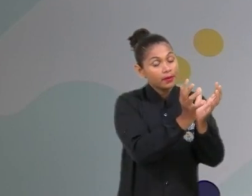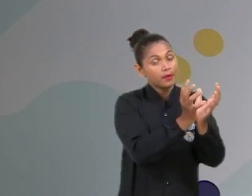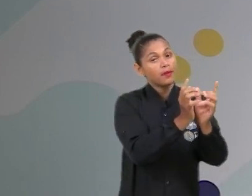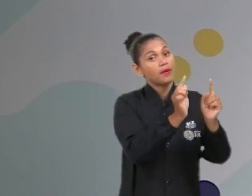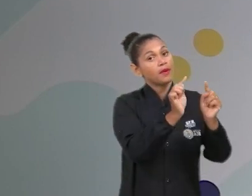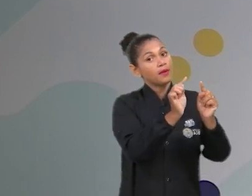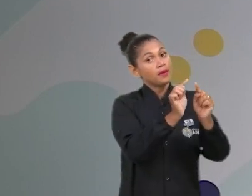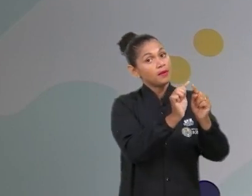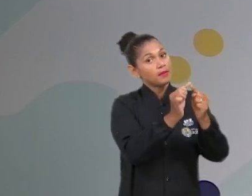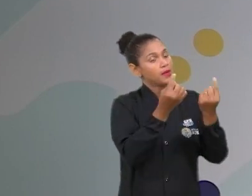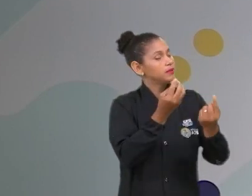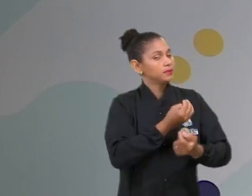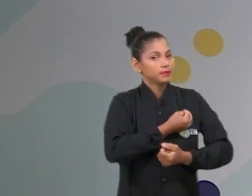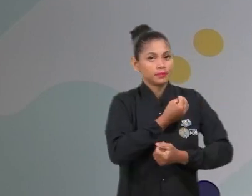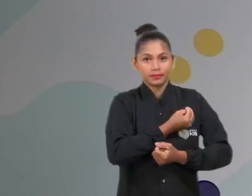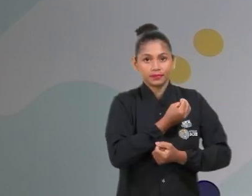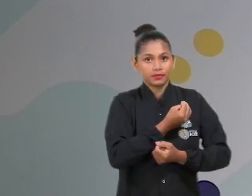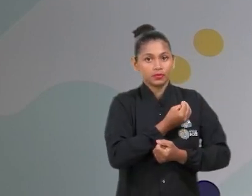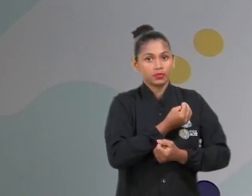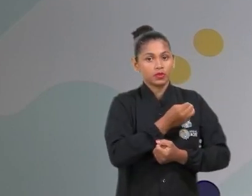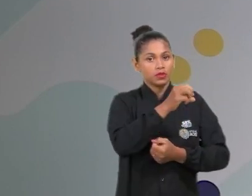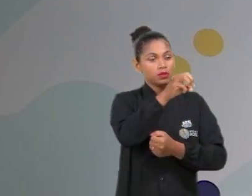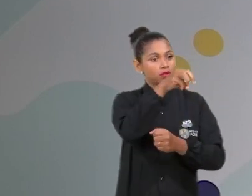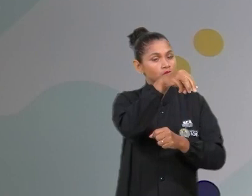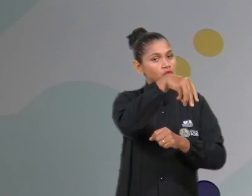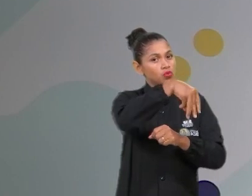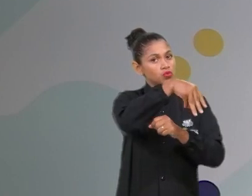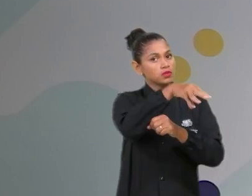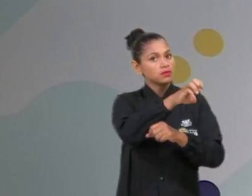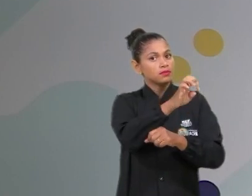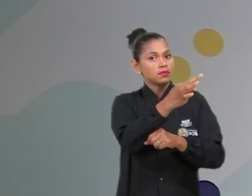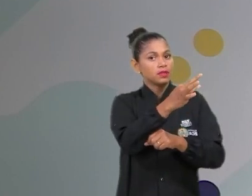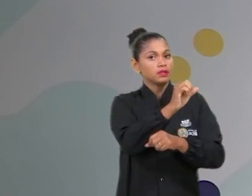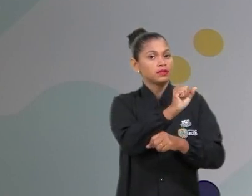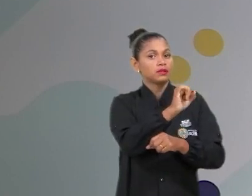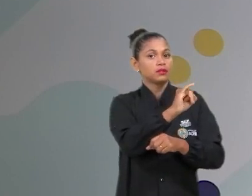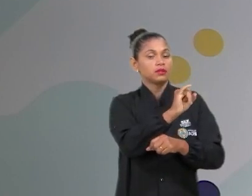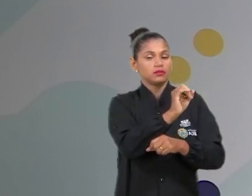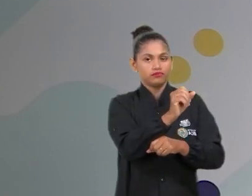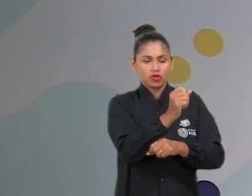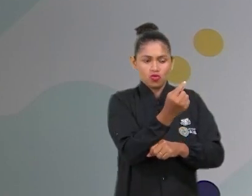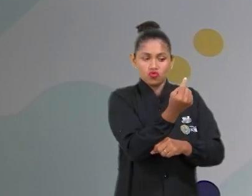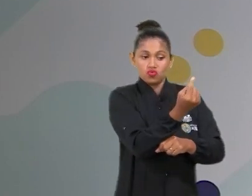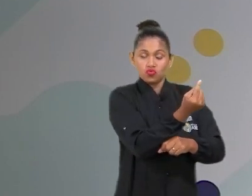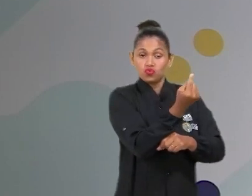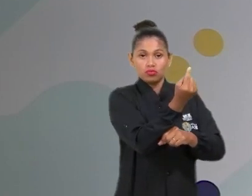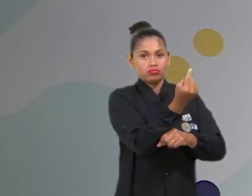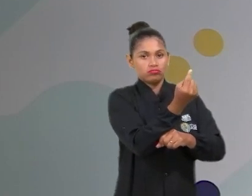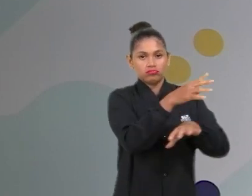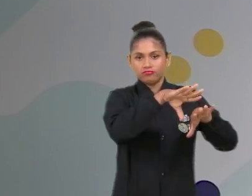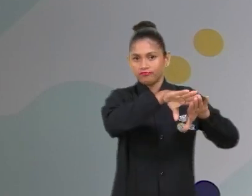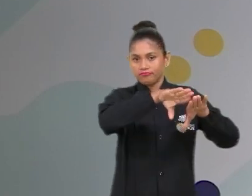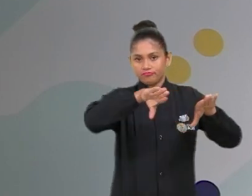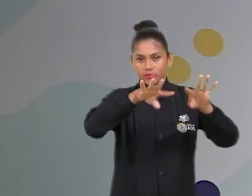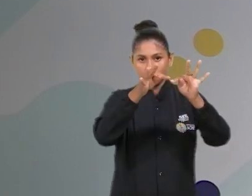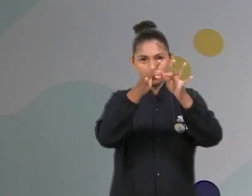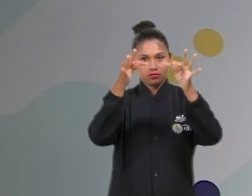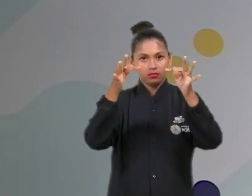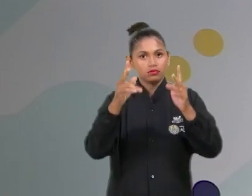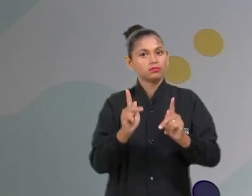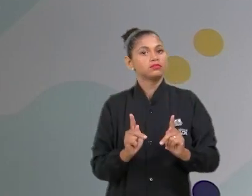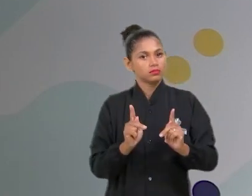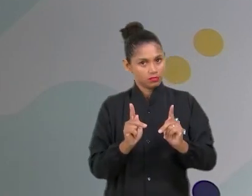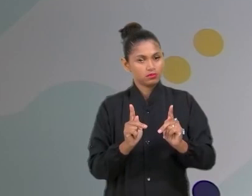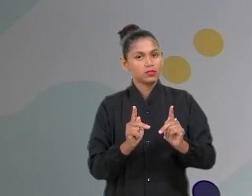não faz parte desses metais alcalinos, tá? Ele é isolado de toda a tabela periódica, possuindo